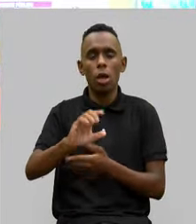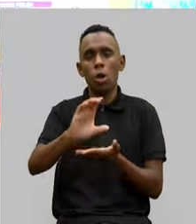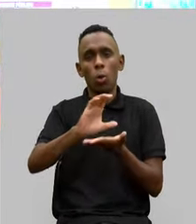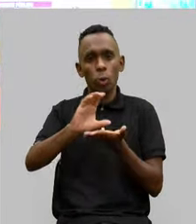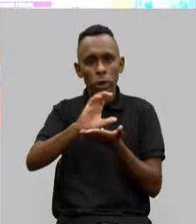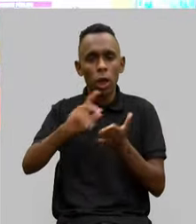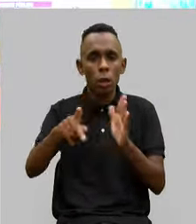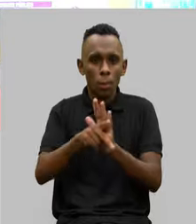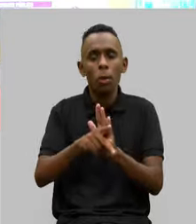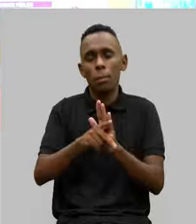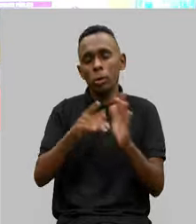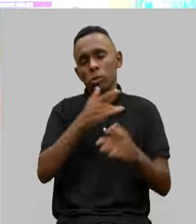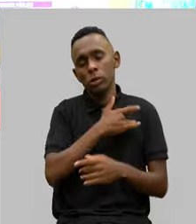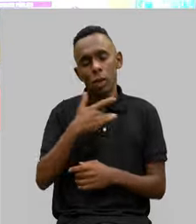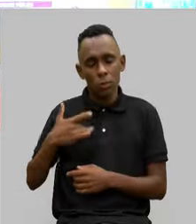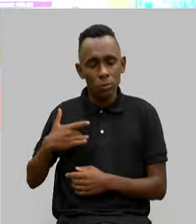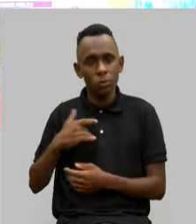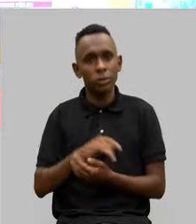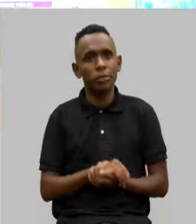de Saúde